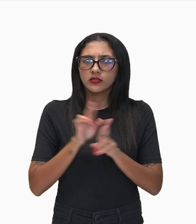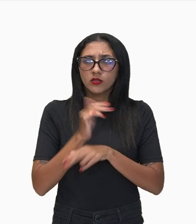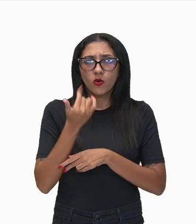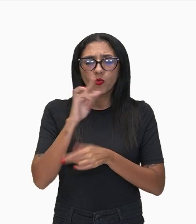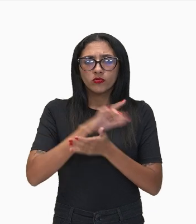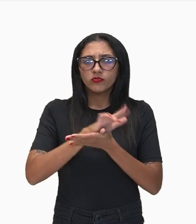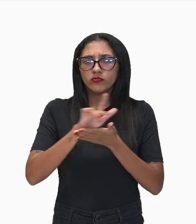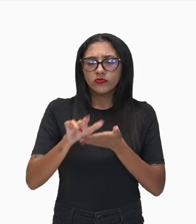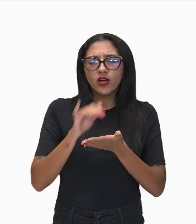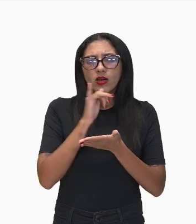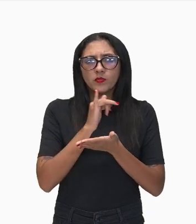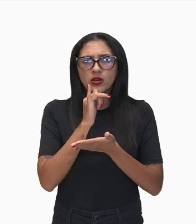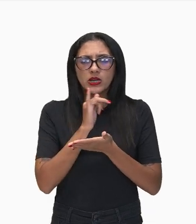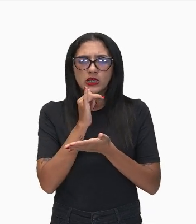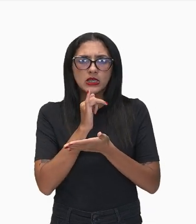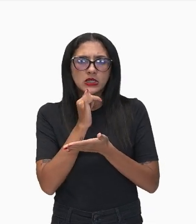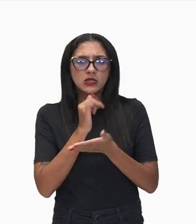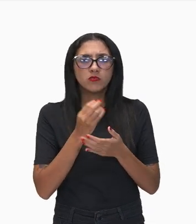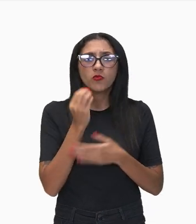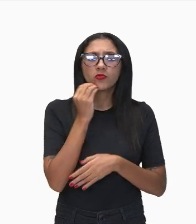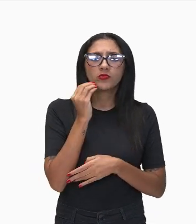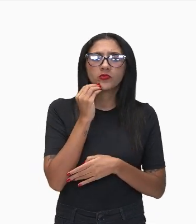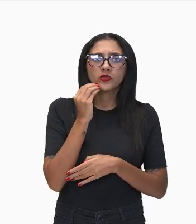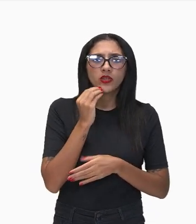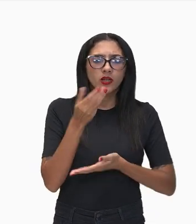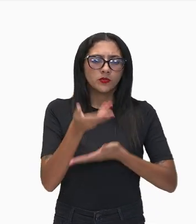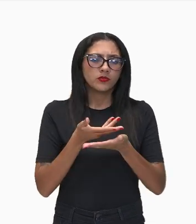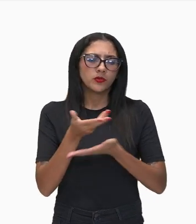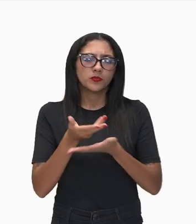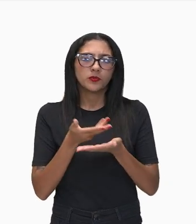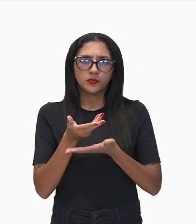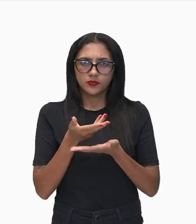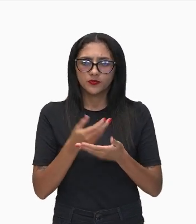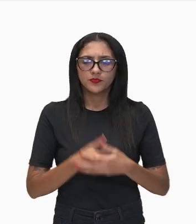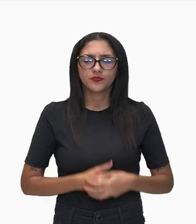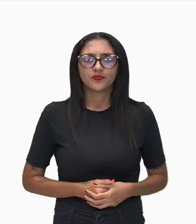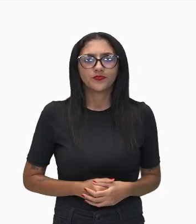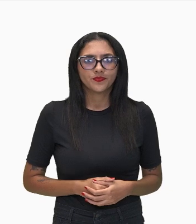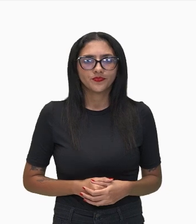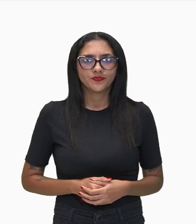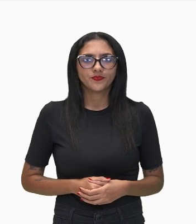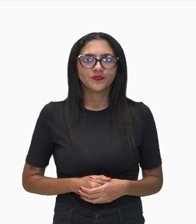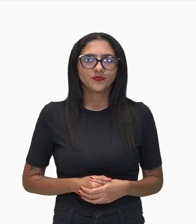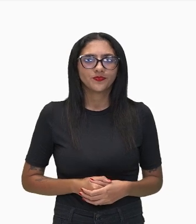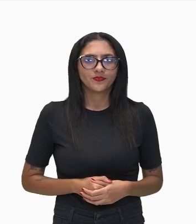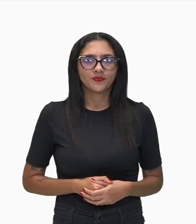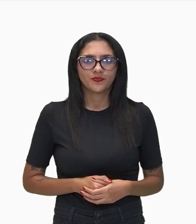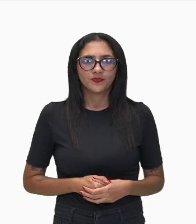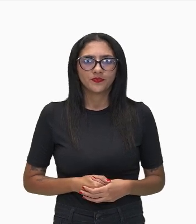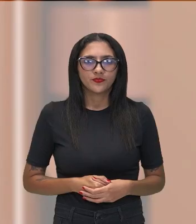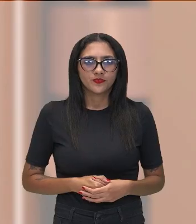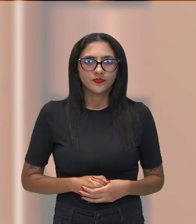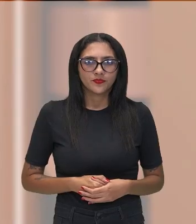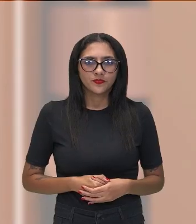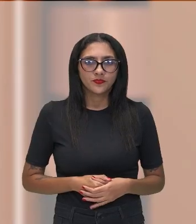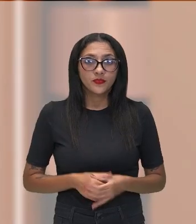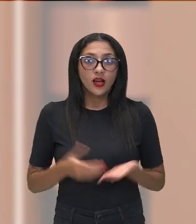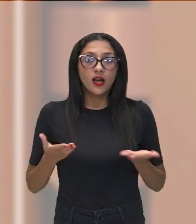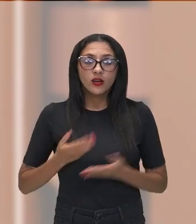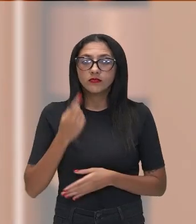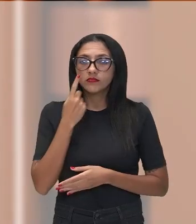de negociações aí dentro do campo da geopolítica. E aí a gente vai ver como é que